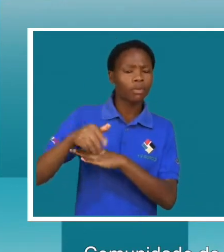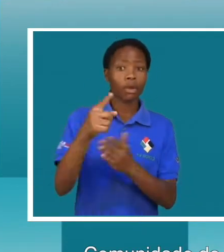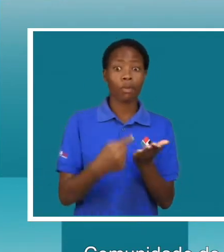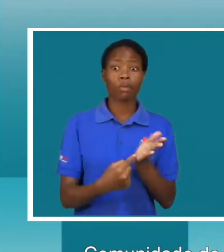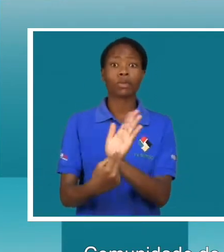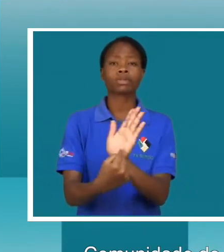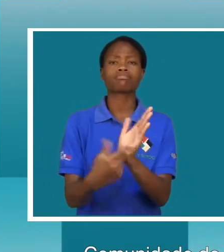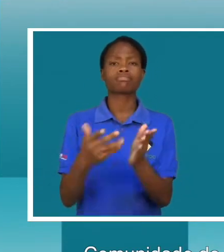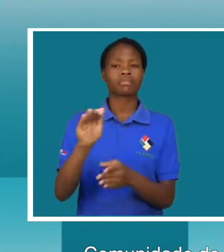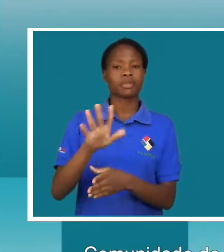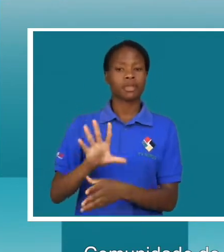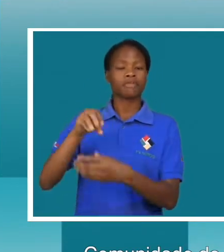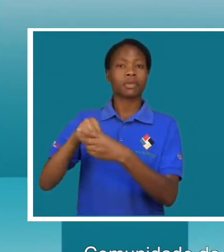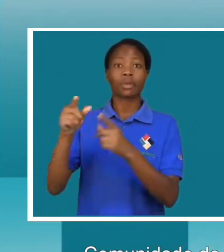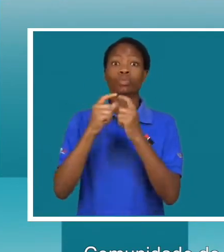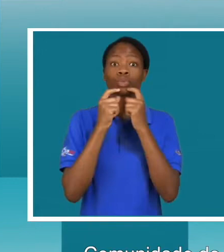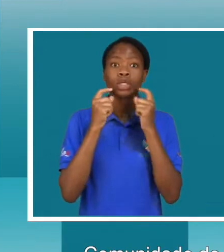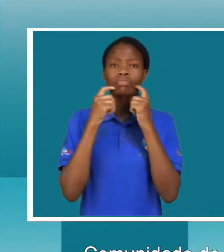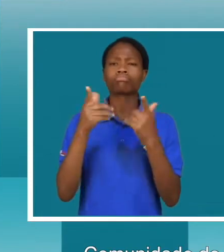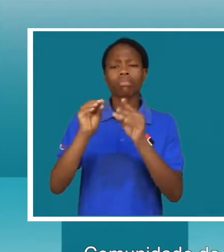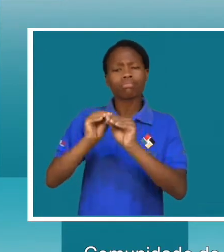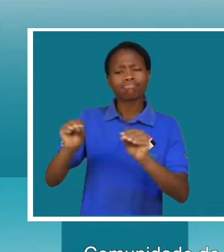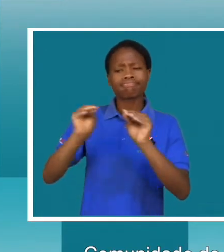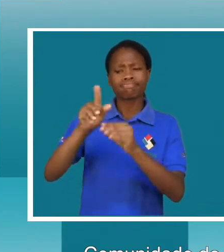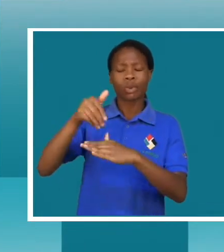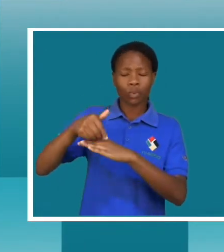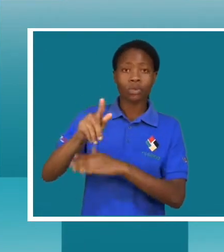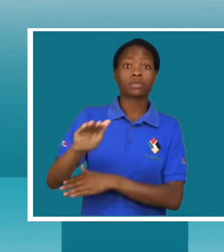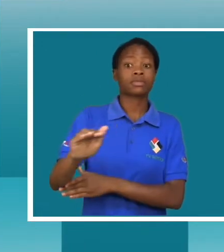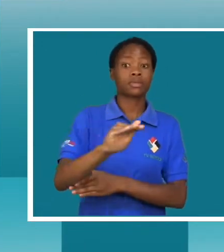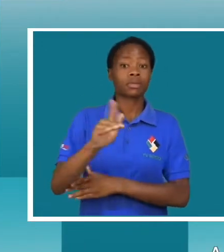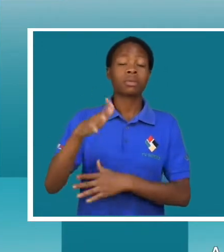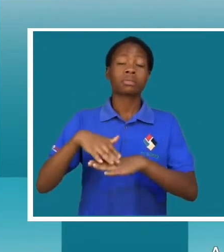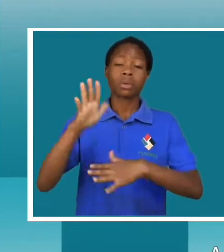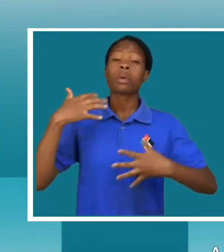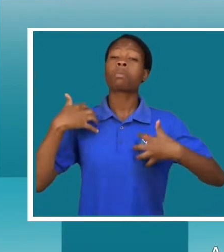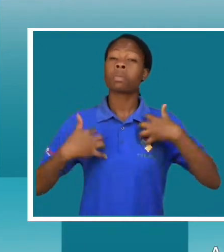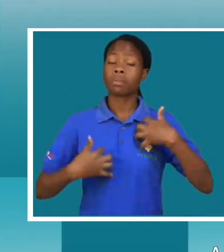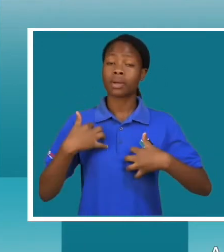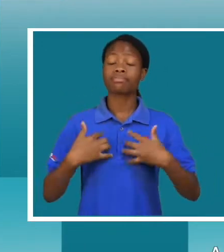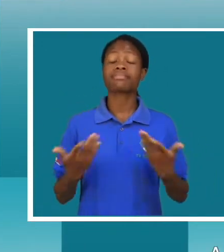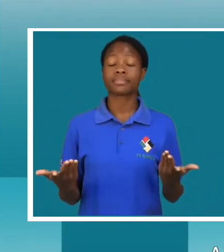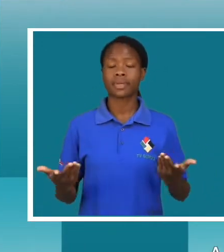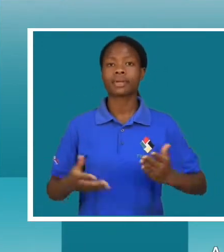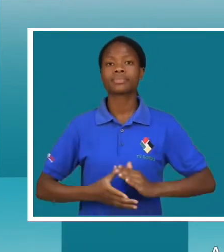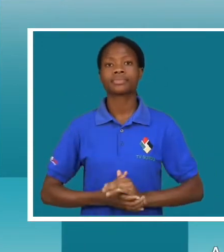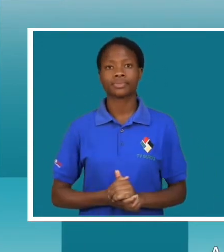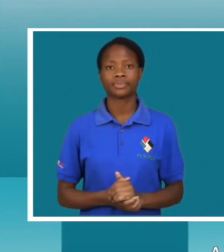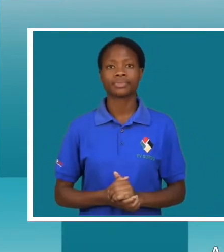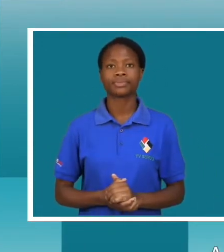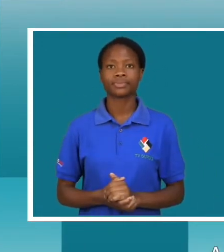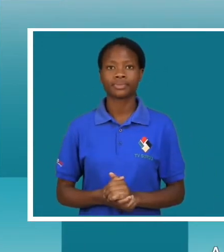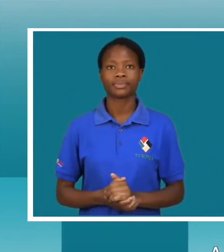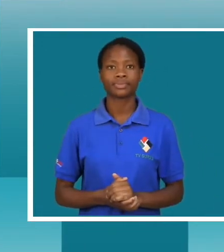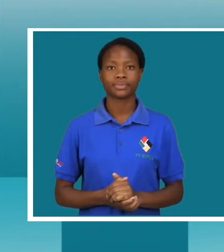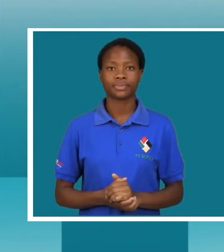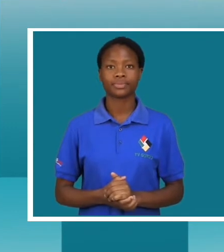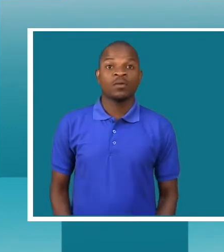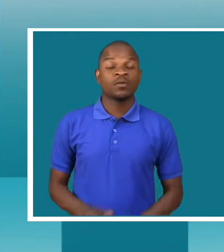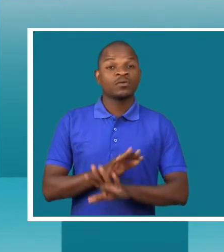continuam a denunciar focos de exclusão social em Moçambique. A educação continua a ser a área mais